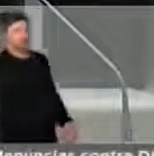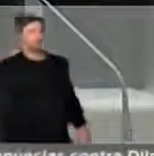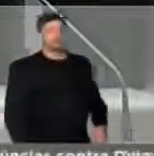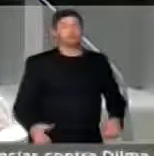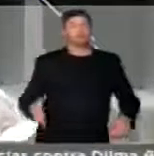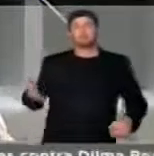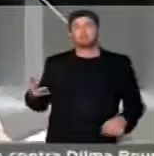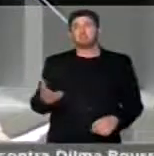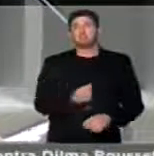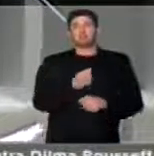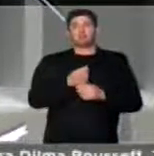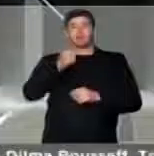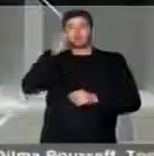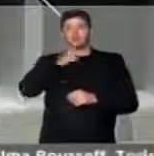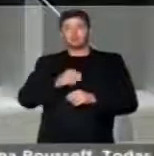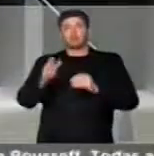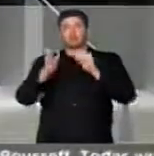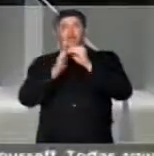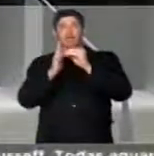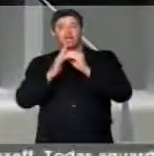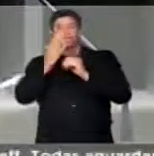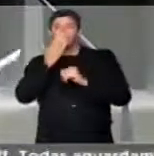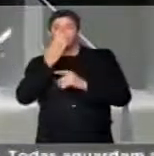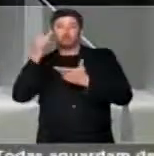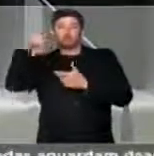esta indígena brasileira